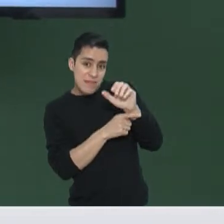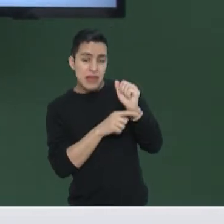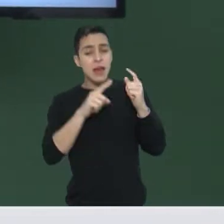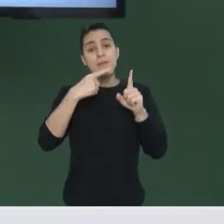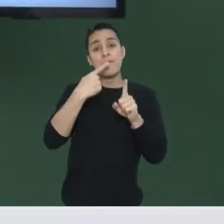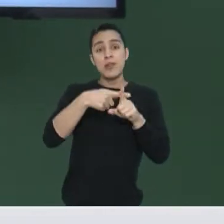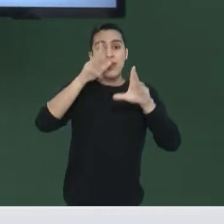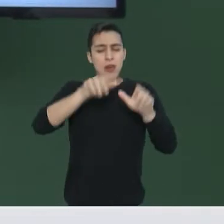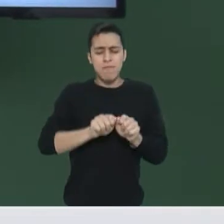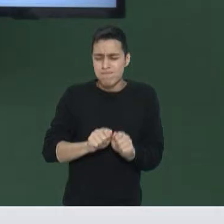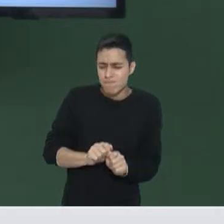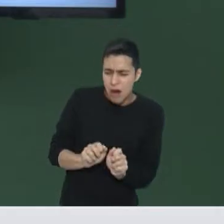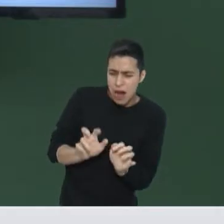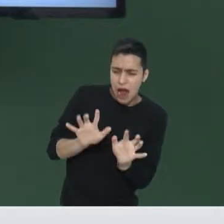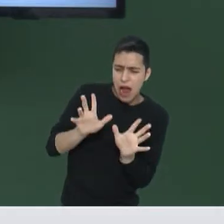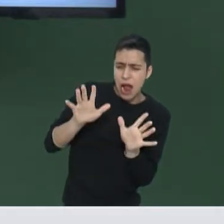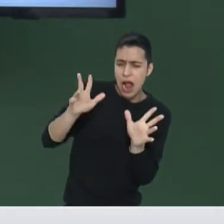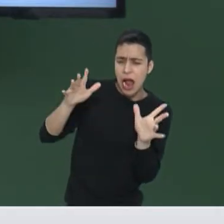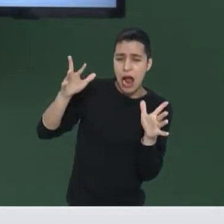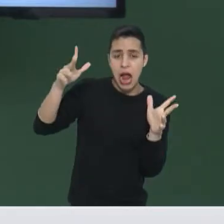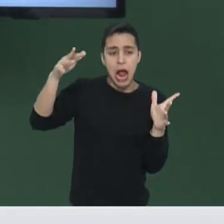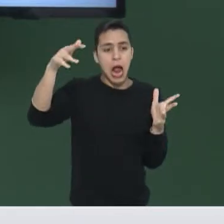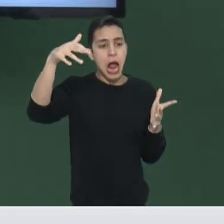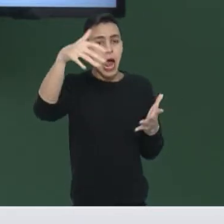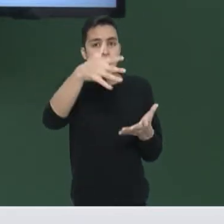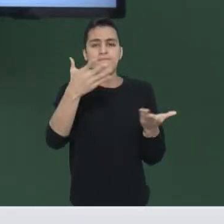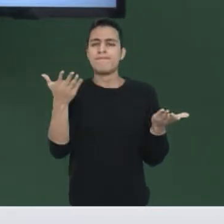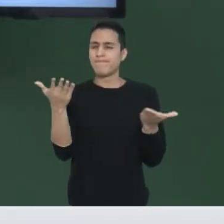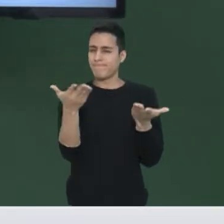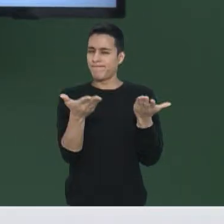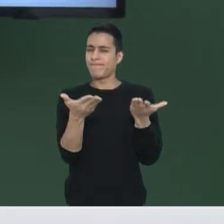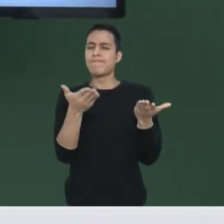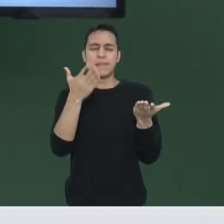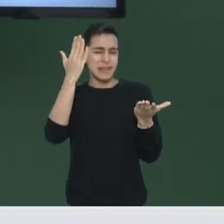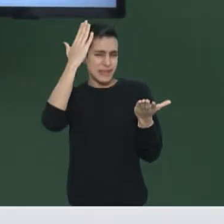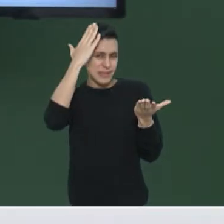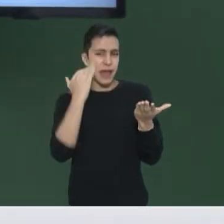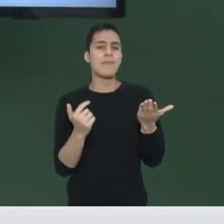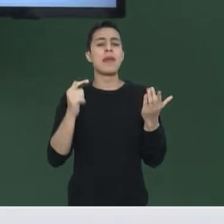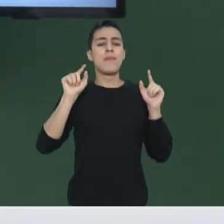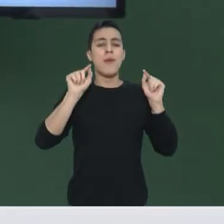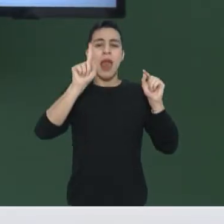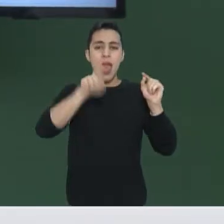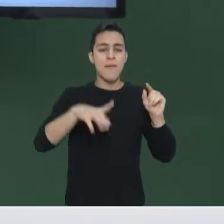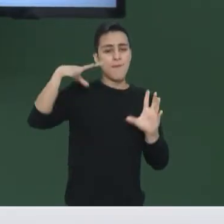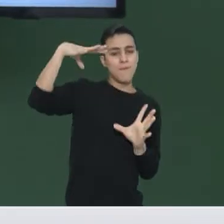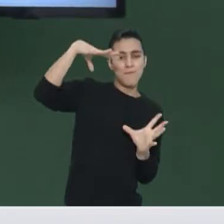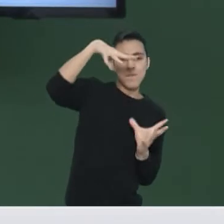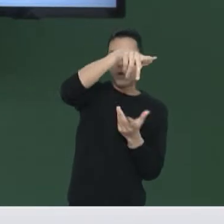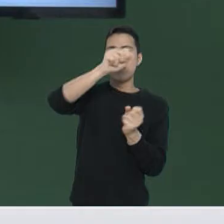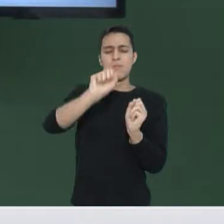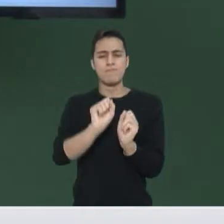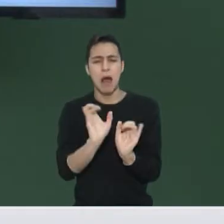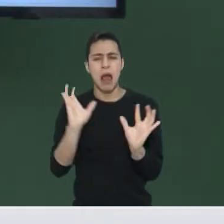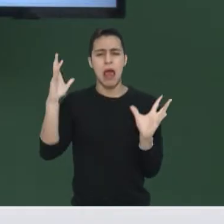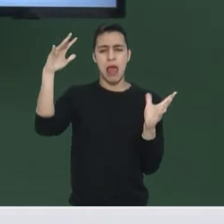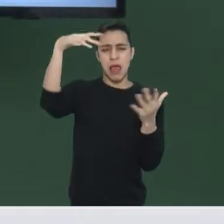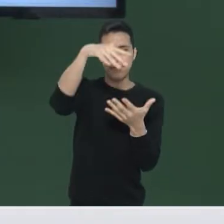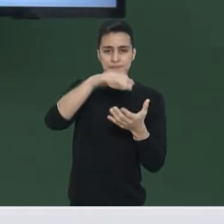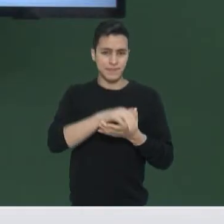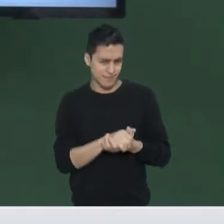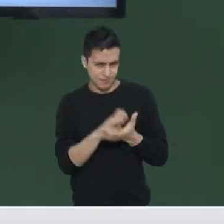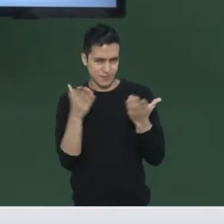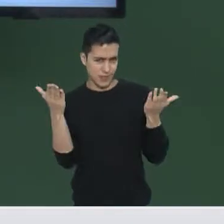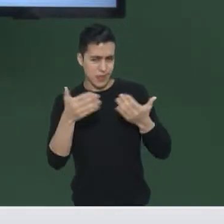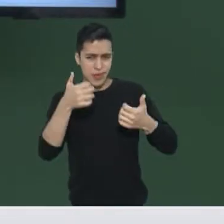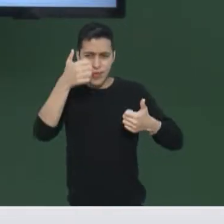amplamente disseminada, ela se espalhou muito e nós sabemos que ela se espalhou no mundo inteiro. Então vamos trabalhar